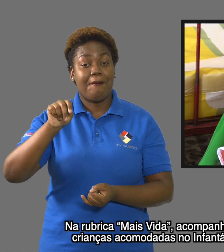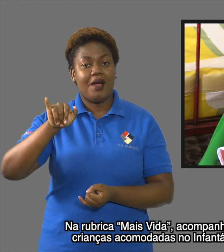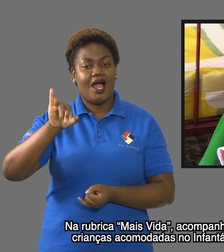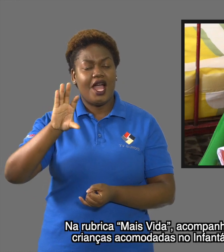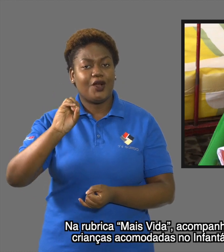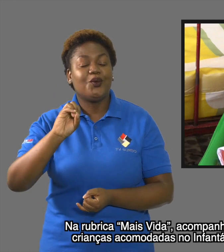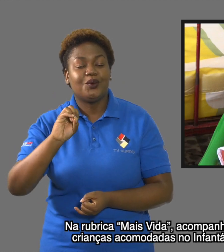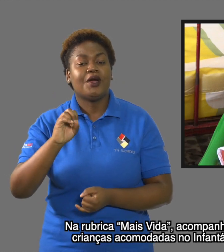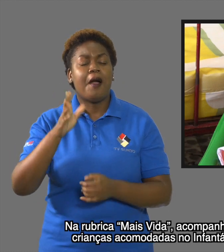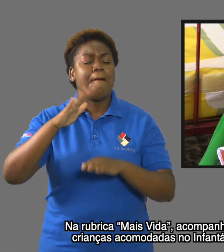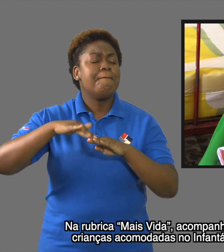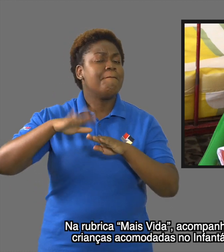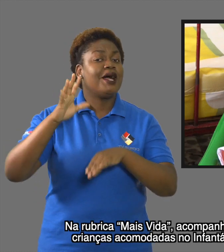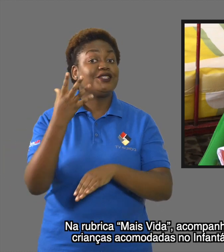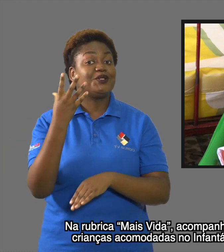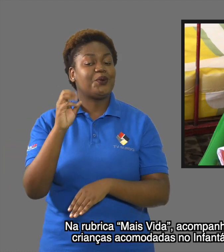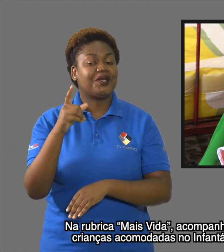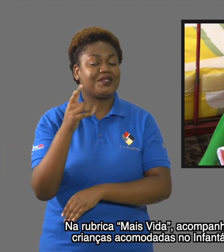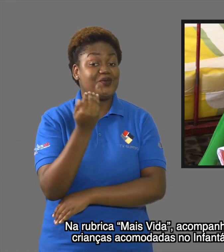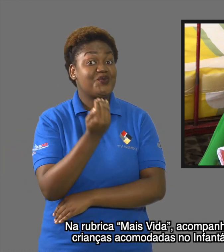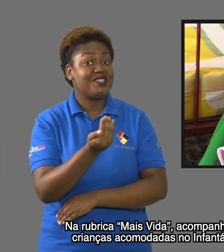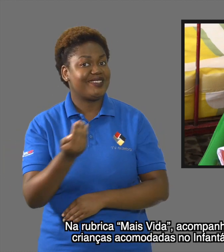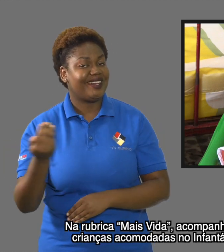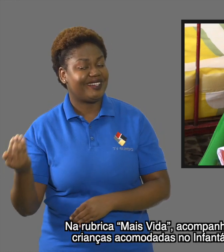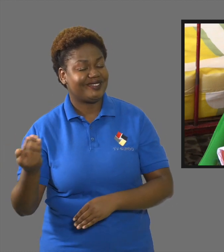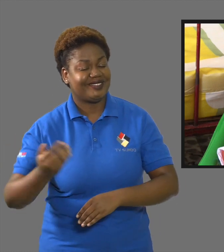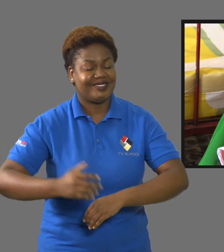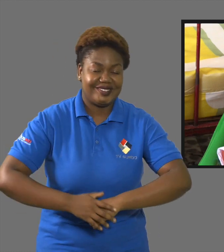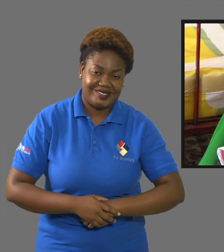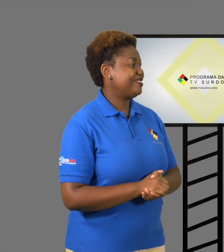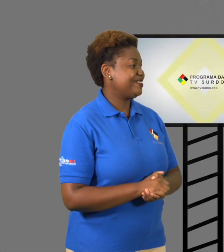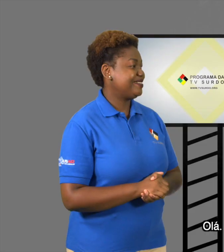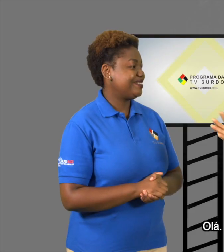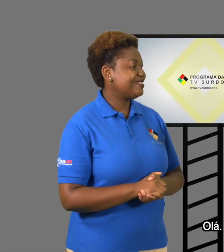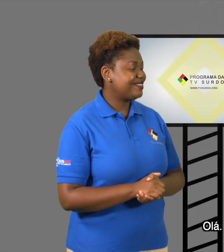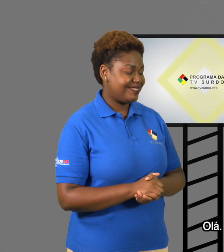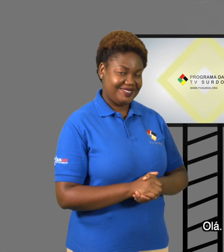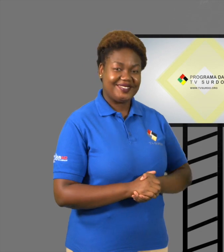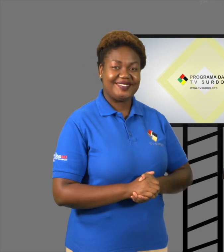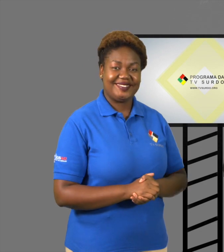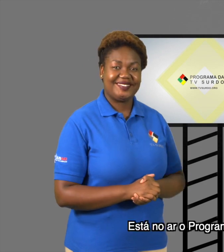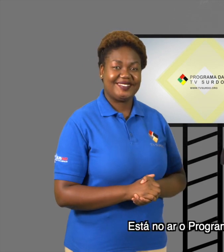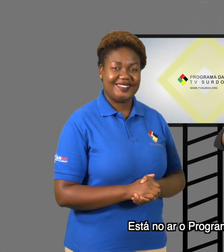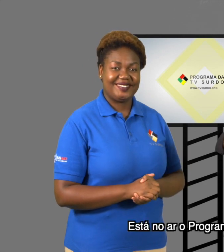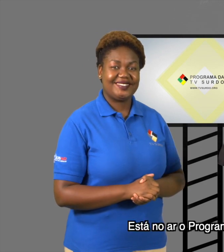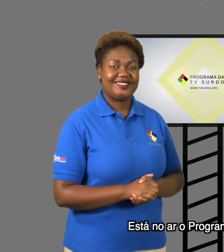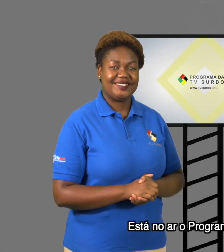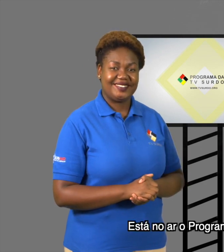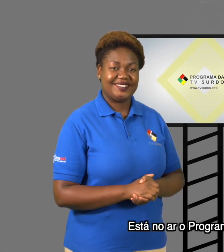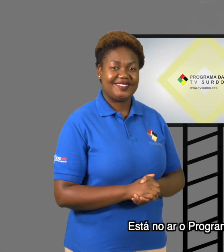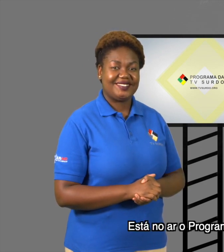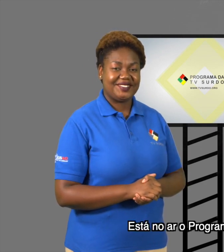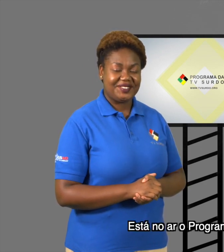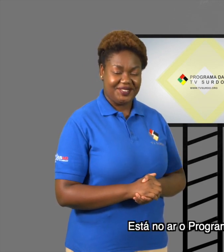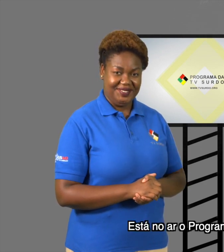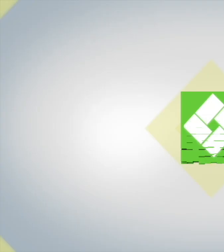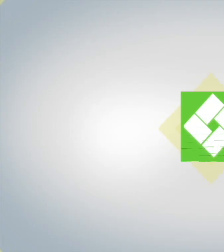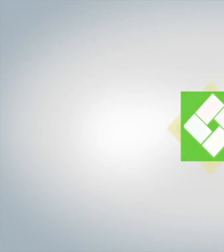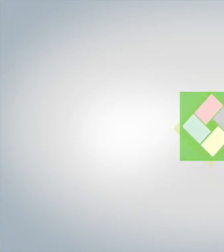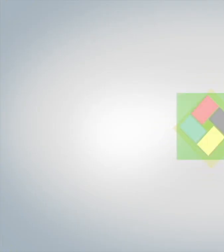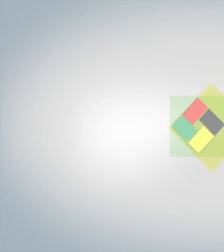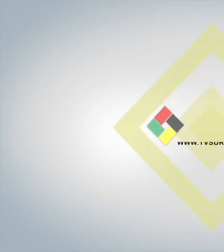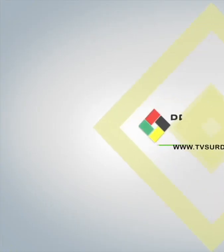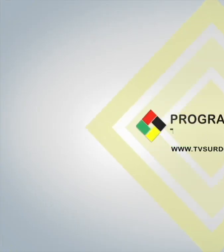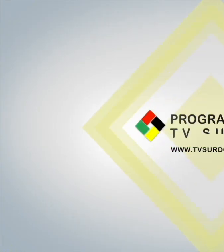crianças acomodadas no Infantário 1º de Maio, em Maputo. Olá! Está no ar o programa da TV Surdo.